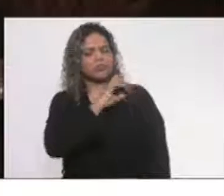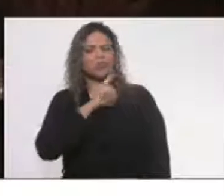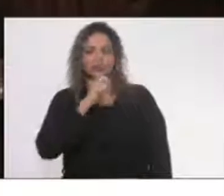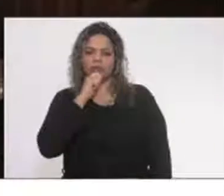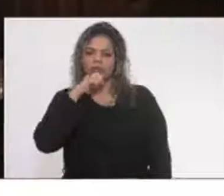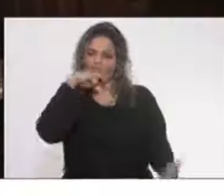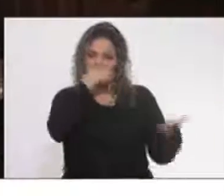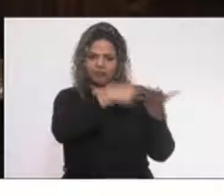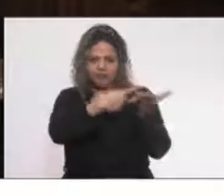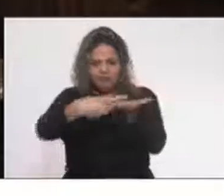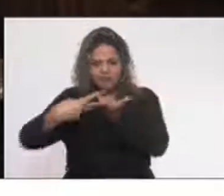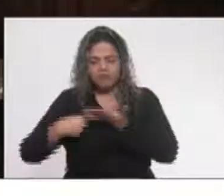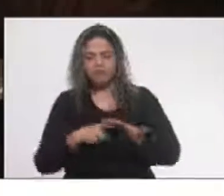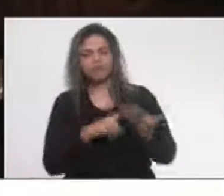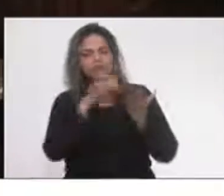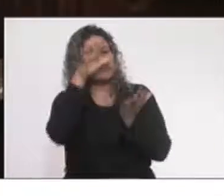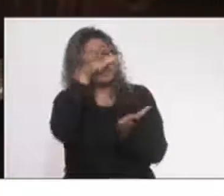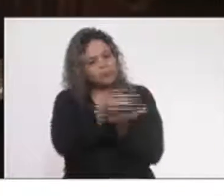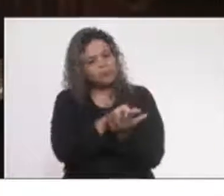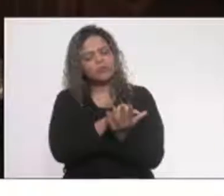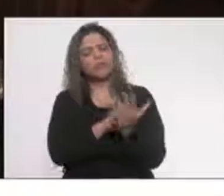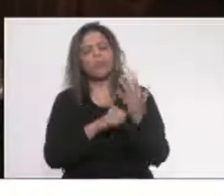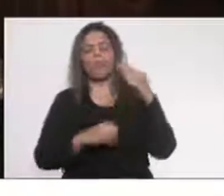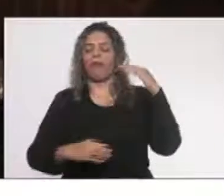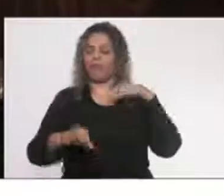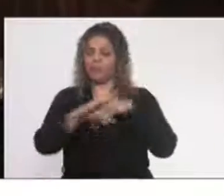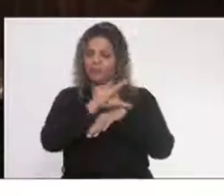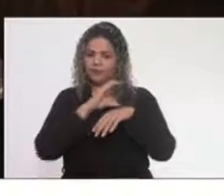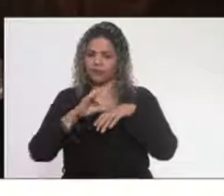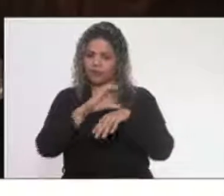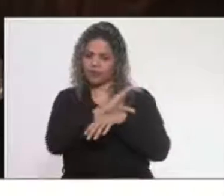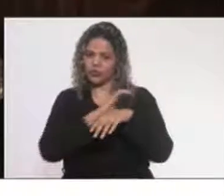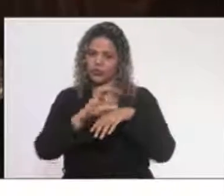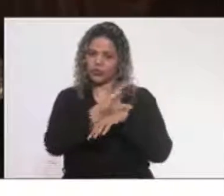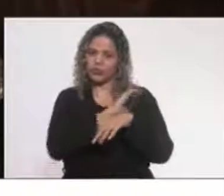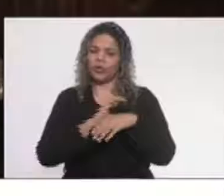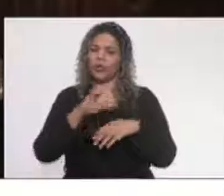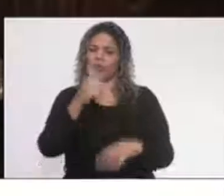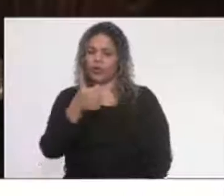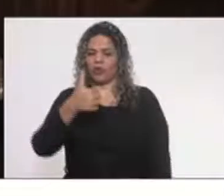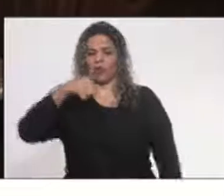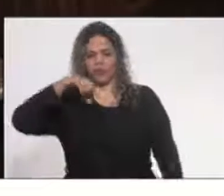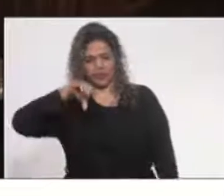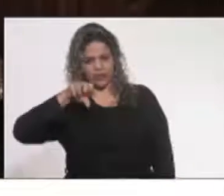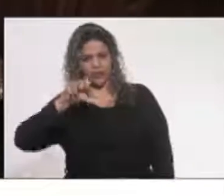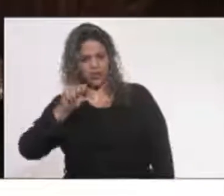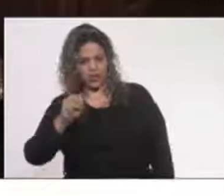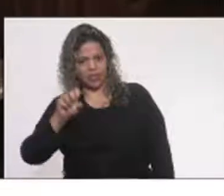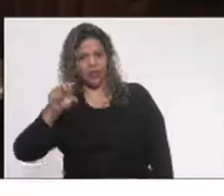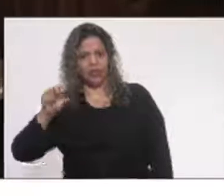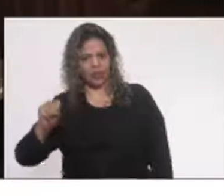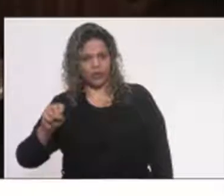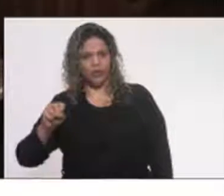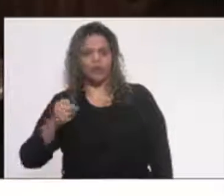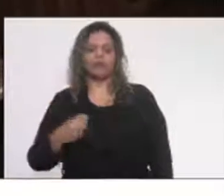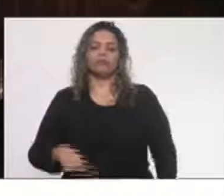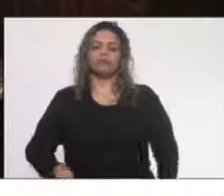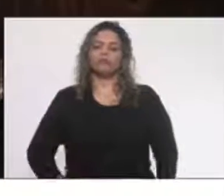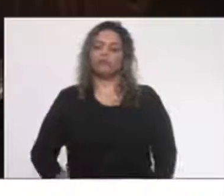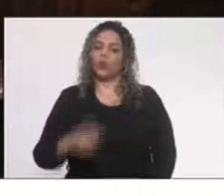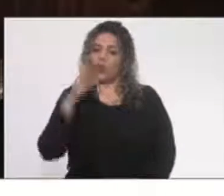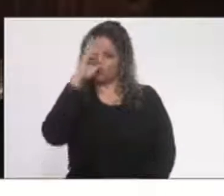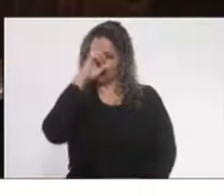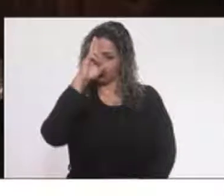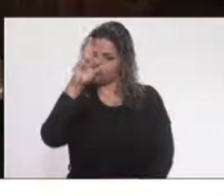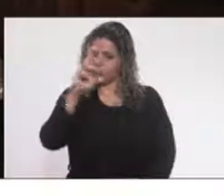um comprometimento concreto com a Constituição da República de 1988. O senhor